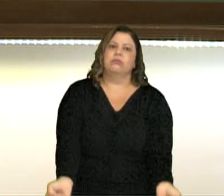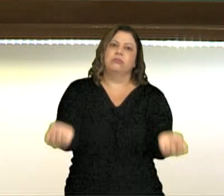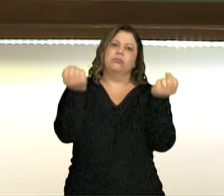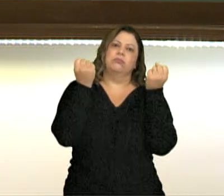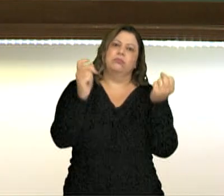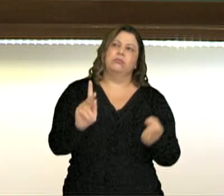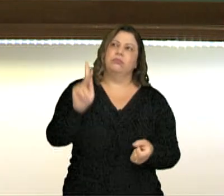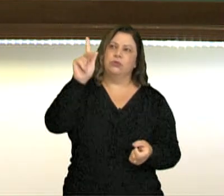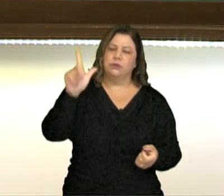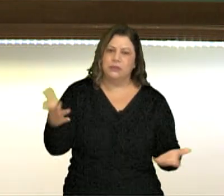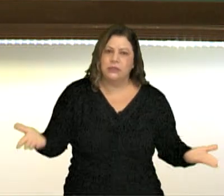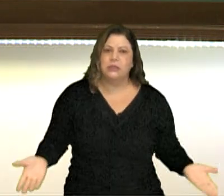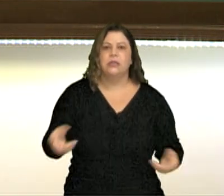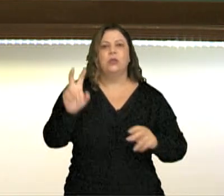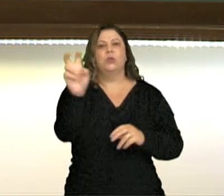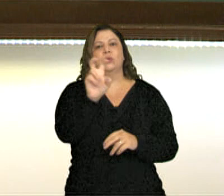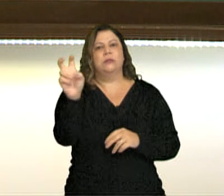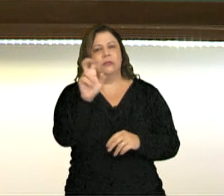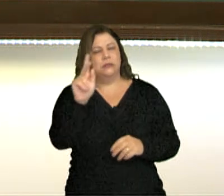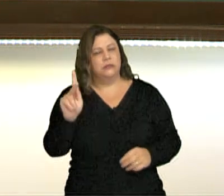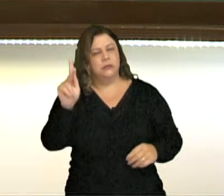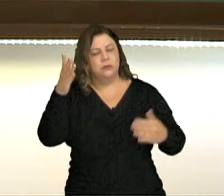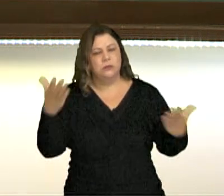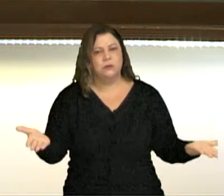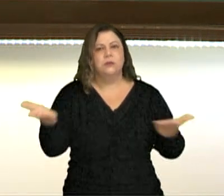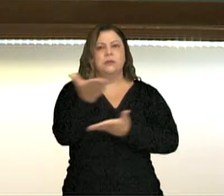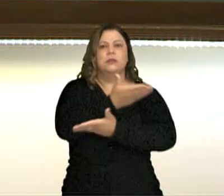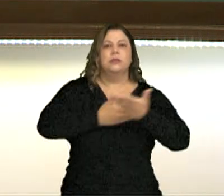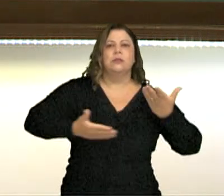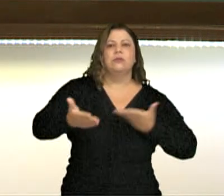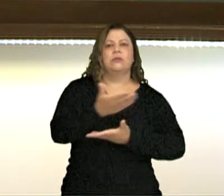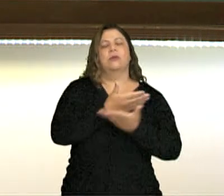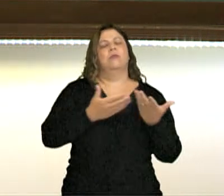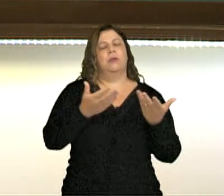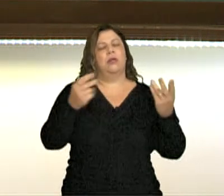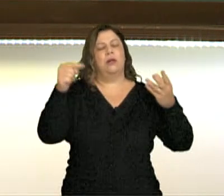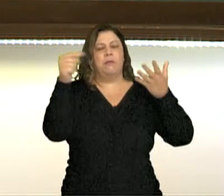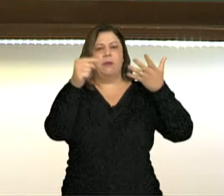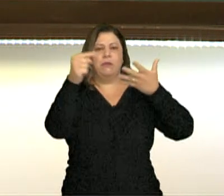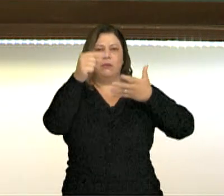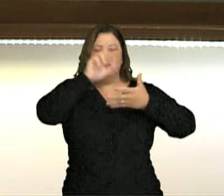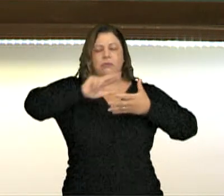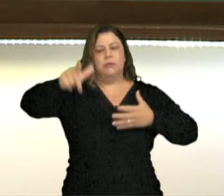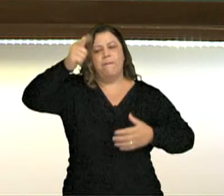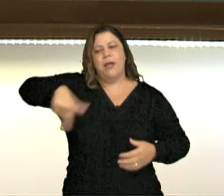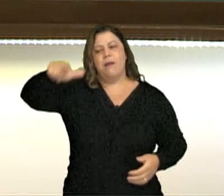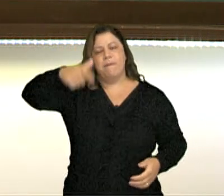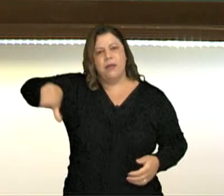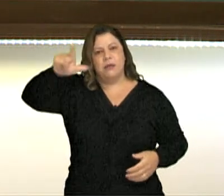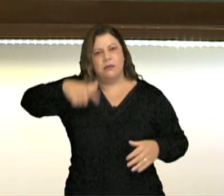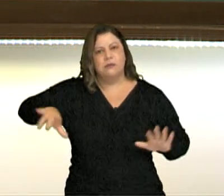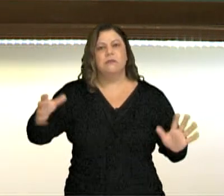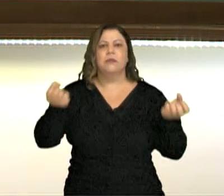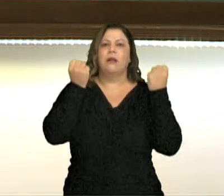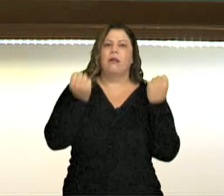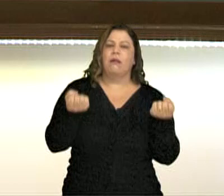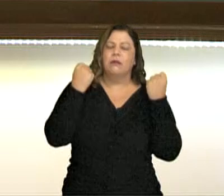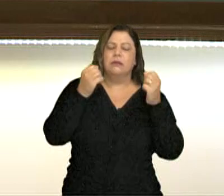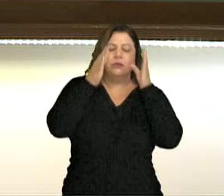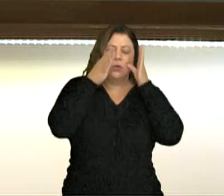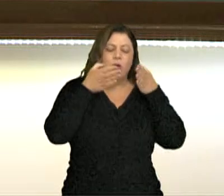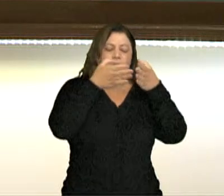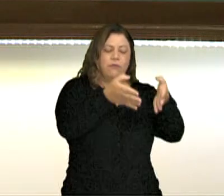5 quilos. Com isso, nós estamos trabalhando com séries, repetições e sobrecarga. E é o enfoque